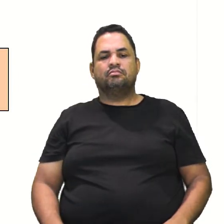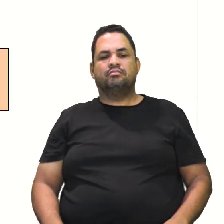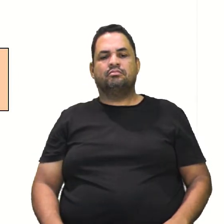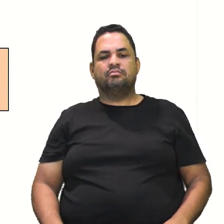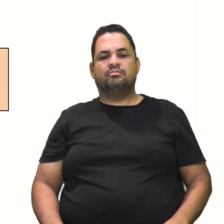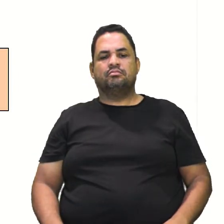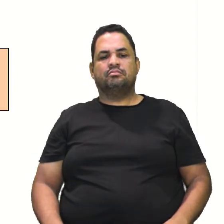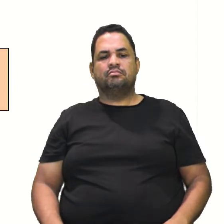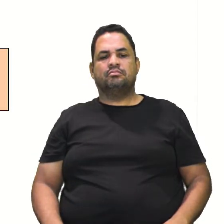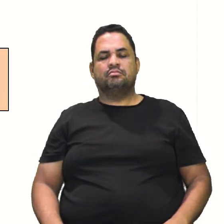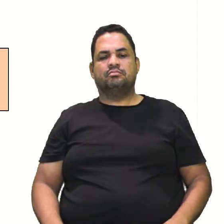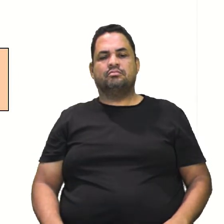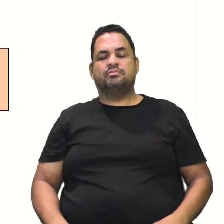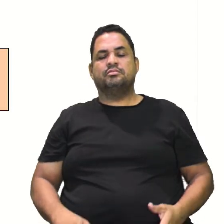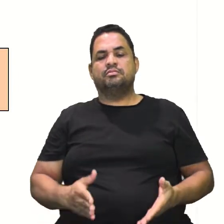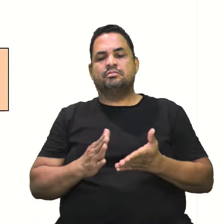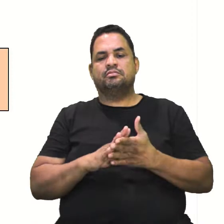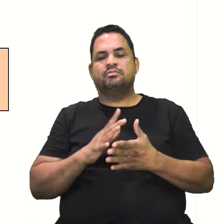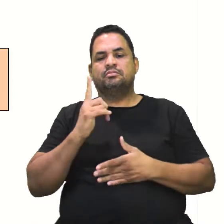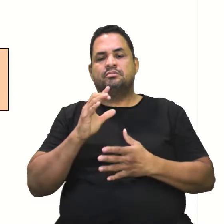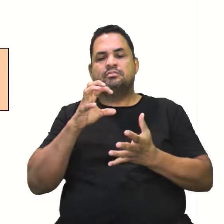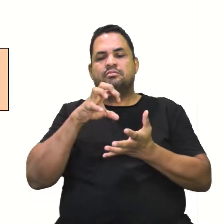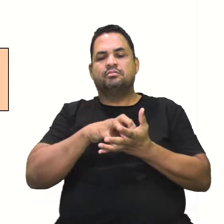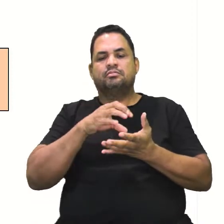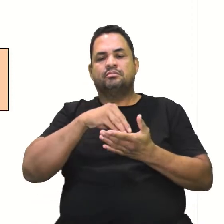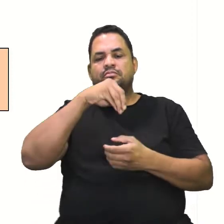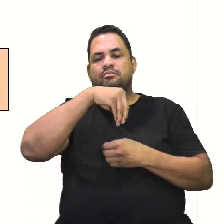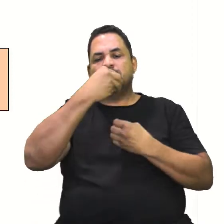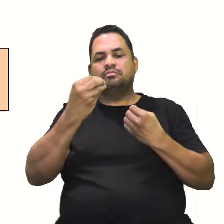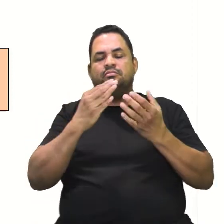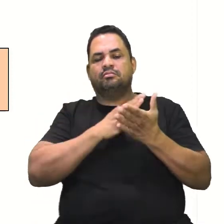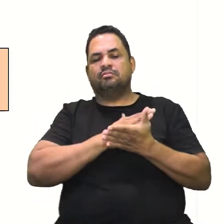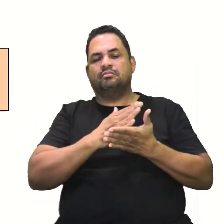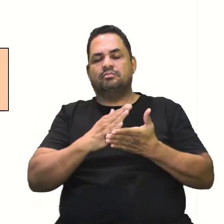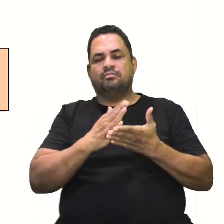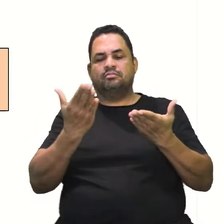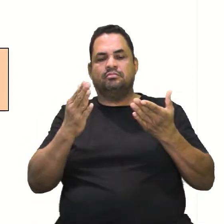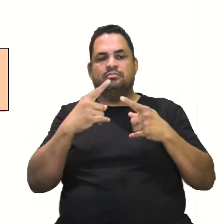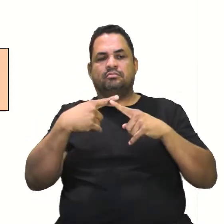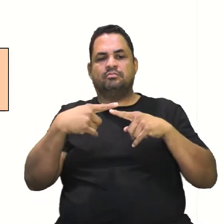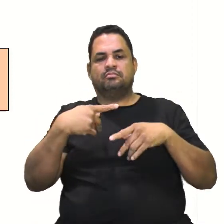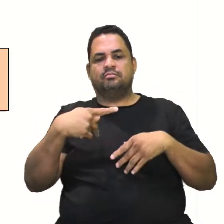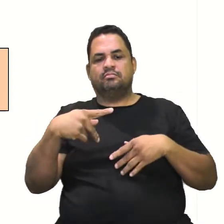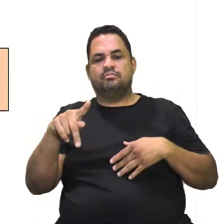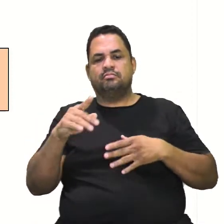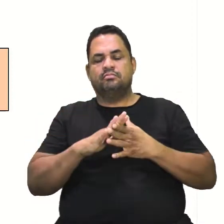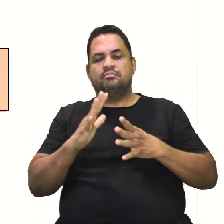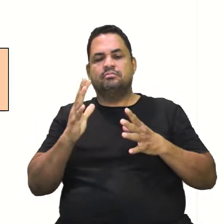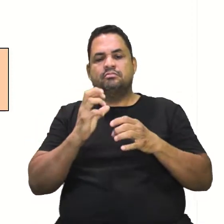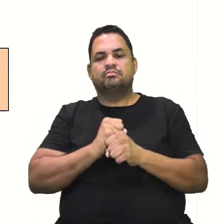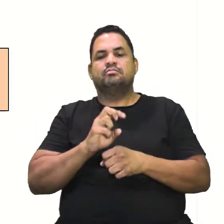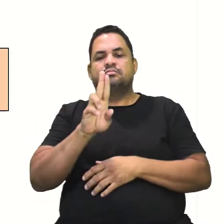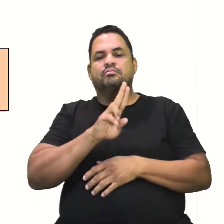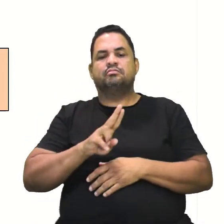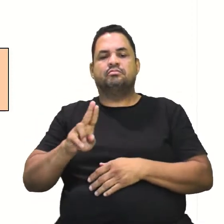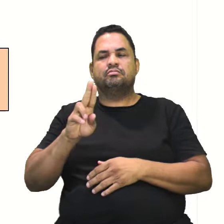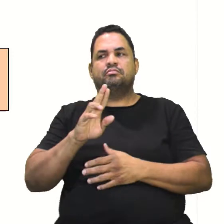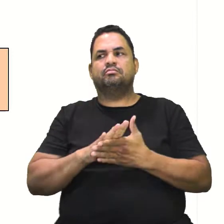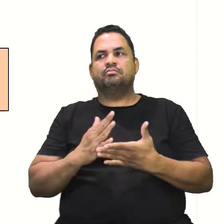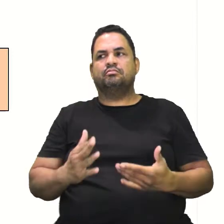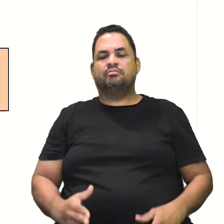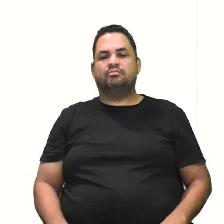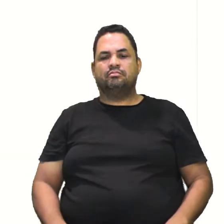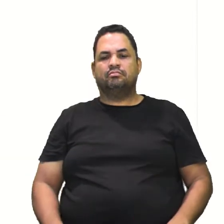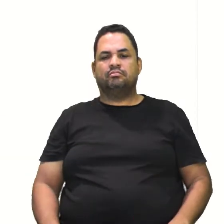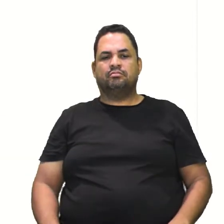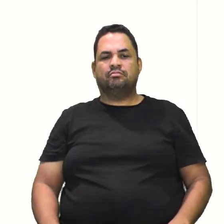é paralelo ao eixo x, também com centro fora da origem. Mas para os cálculos, os exemplos, a gente vai usar centro na